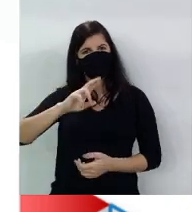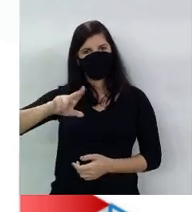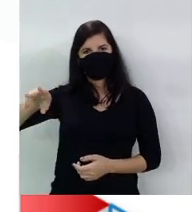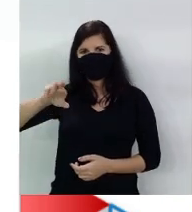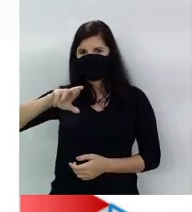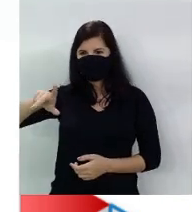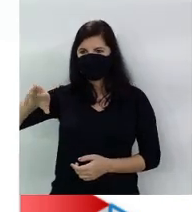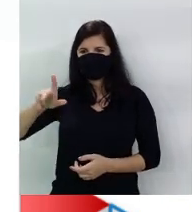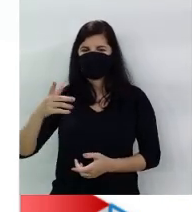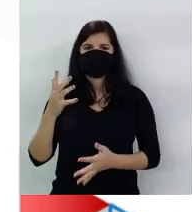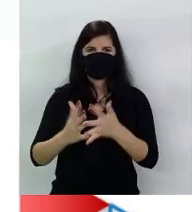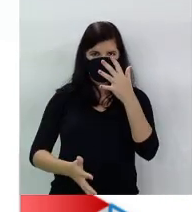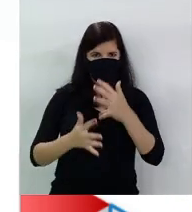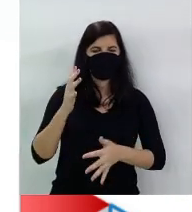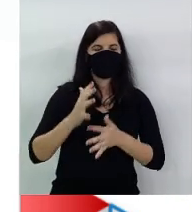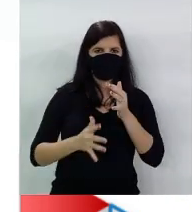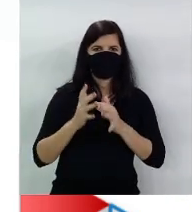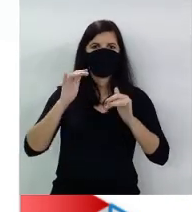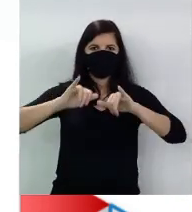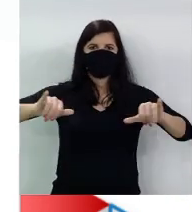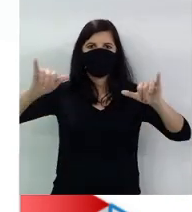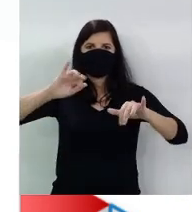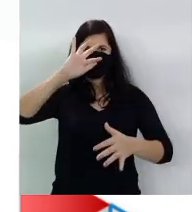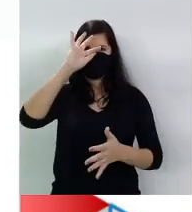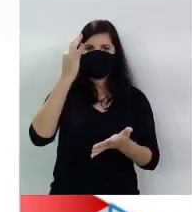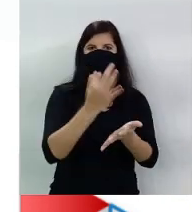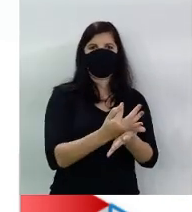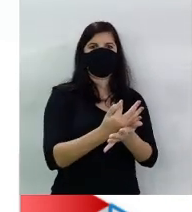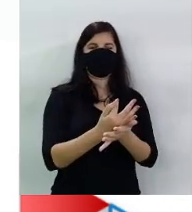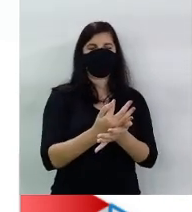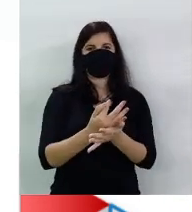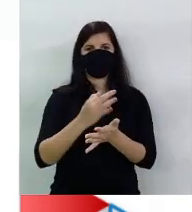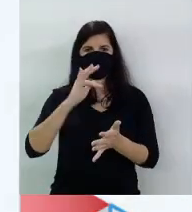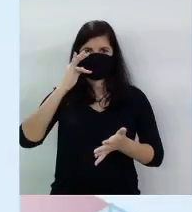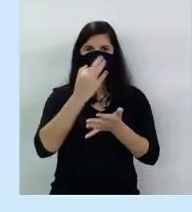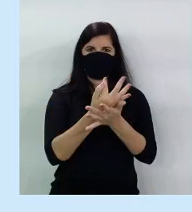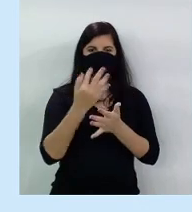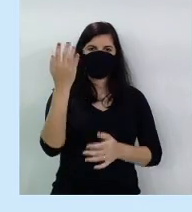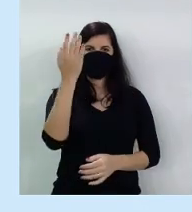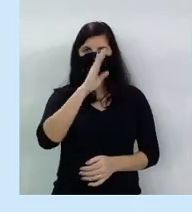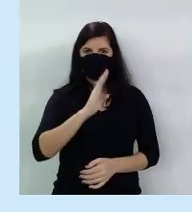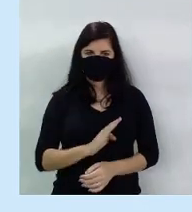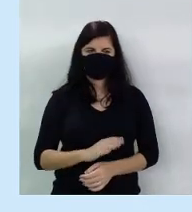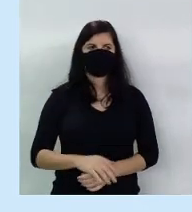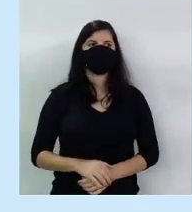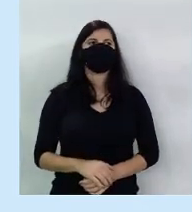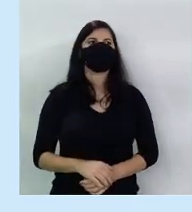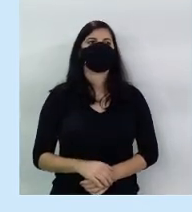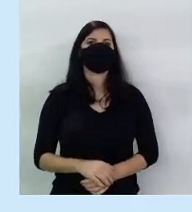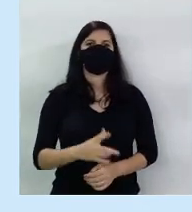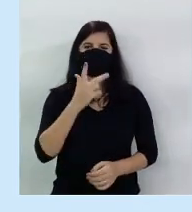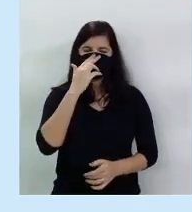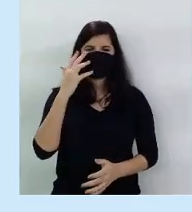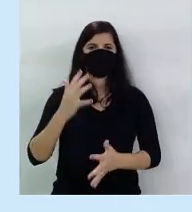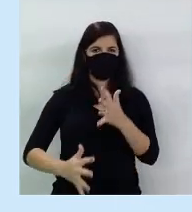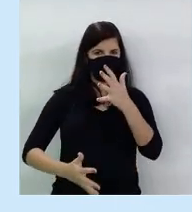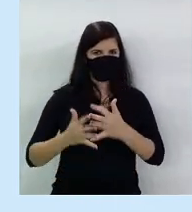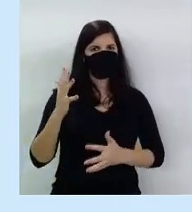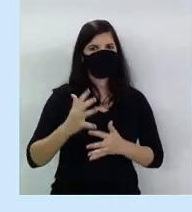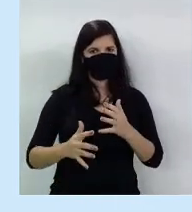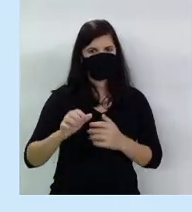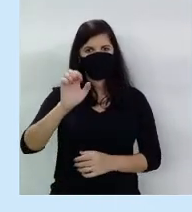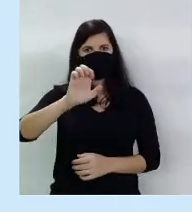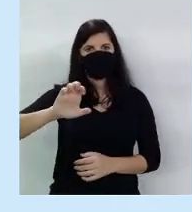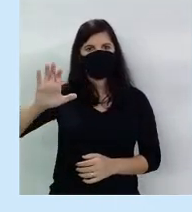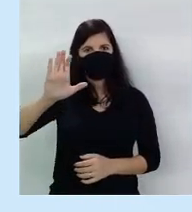grande empecilho à divulgação da fé cristã em terras brasileiras. Olhem aí um pouco o choque aí que o europeu